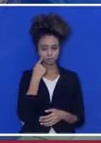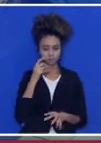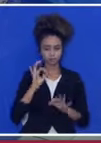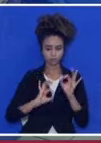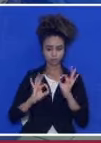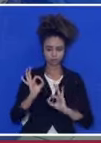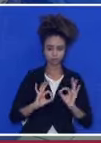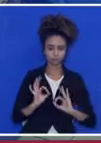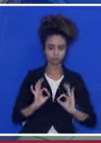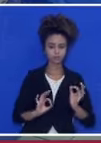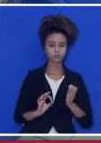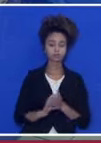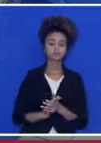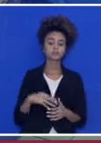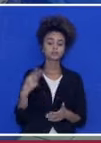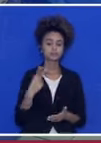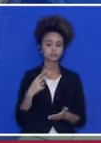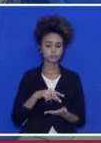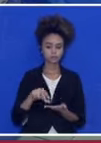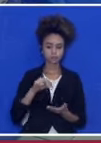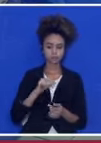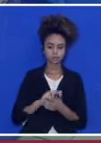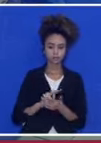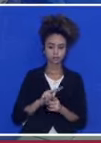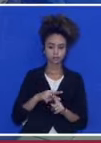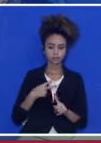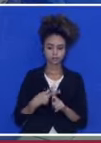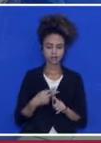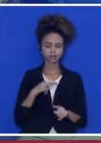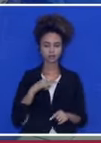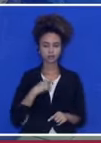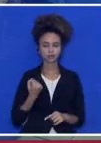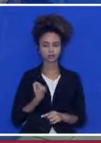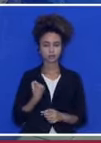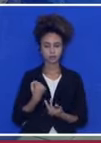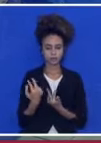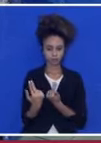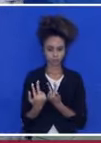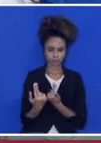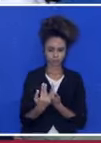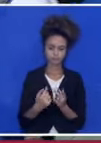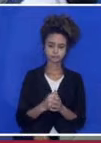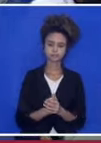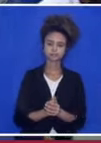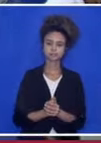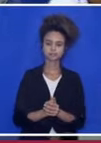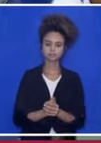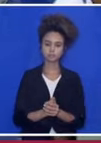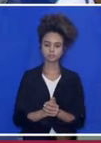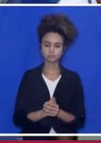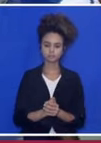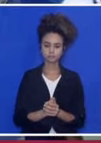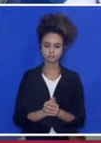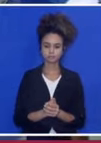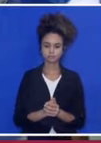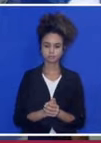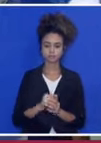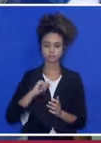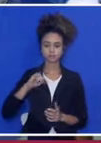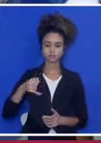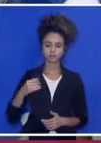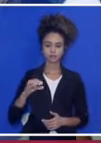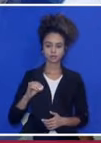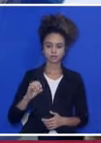procedimentos para a realização do segundo sorteio da dupla cena, que possui o mesmo universo de números do primeiro sorteio. A